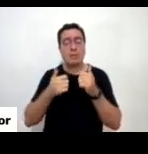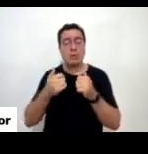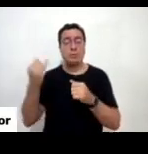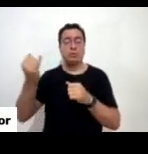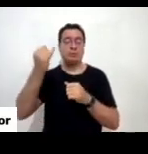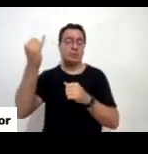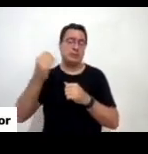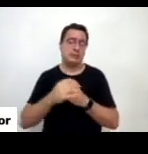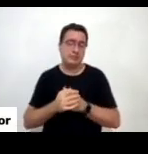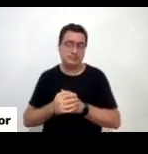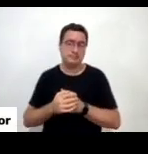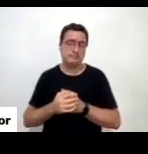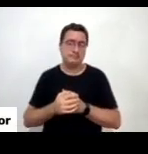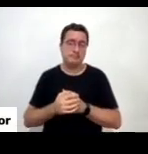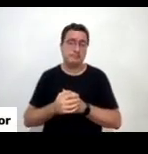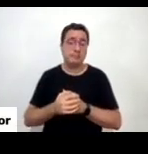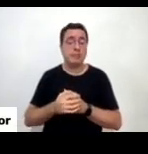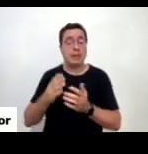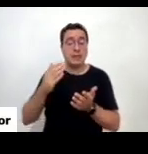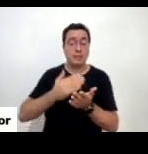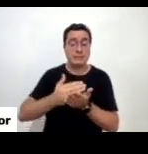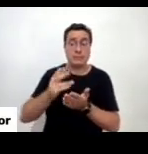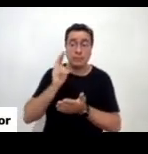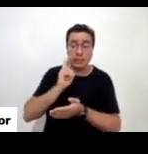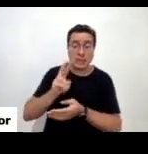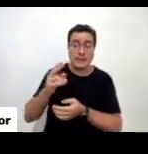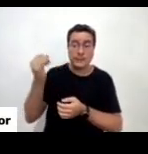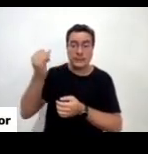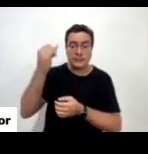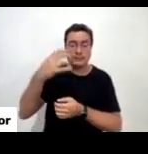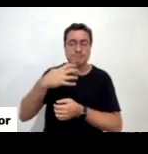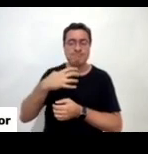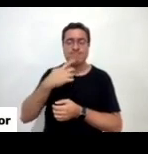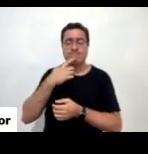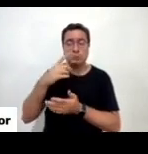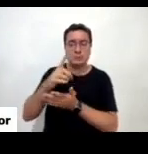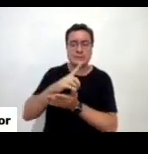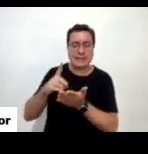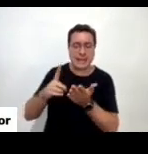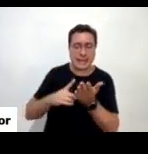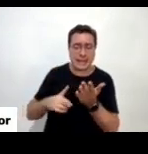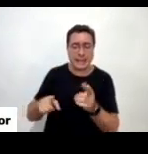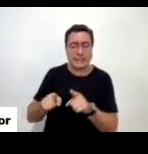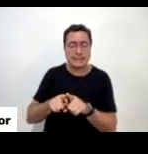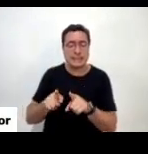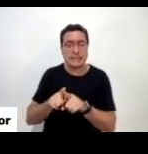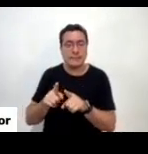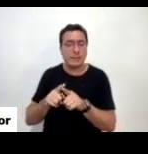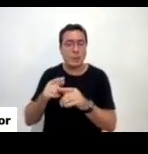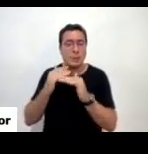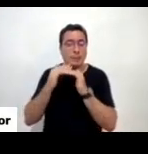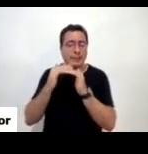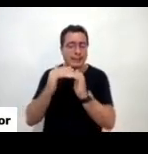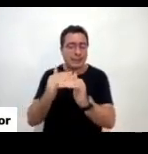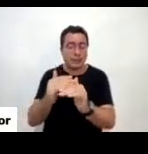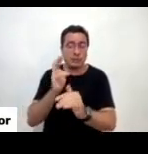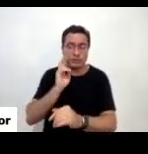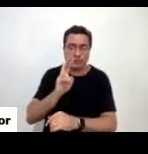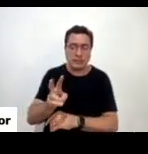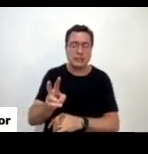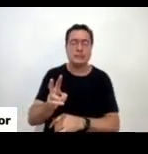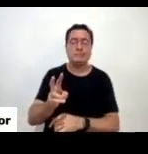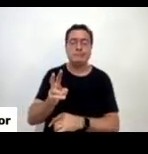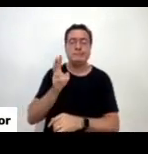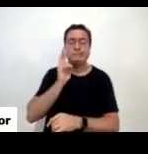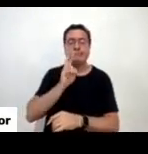importância. E a partir do momento que nós olhamos com muita importância o design, olhamos com muita importância um padrão, nós começamos a ver